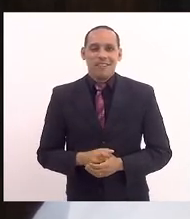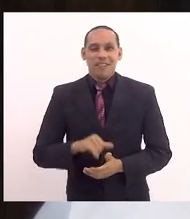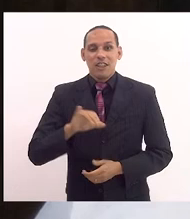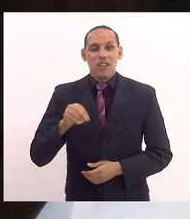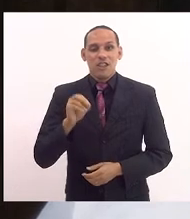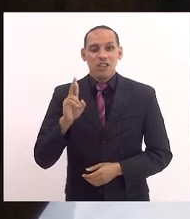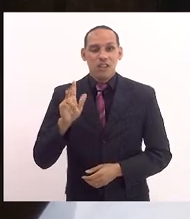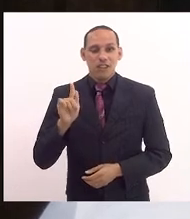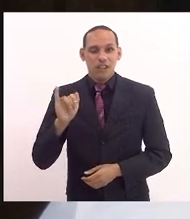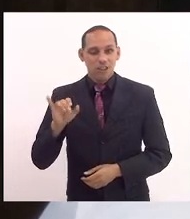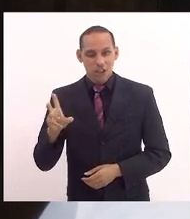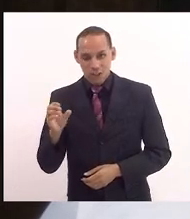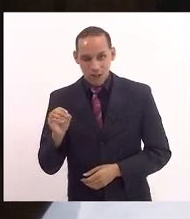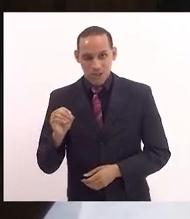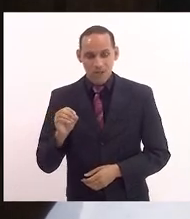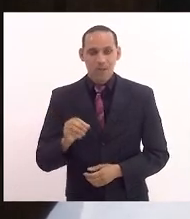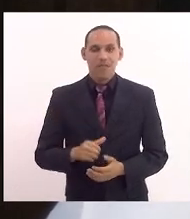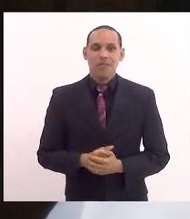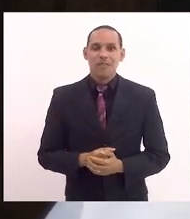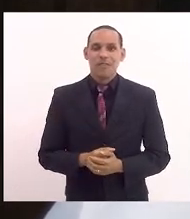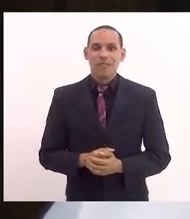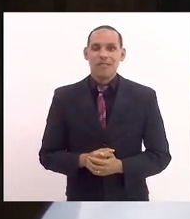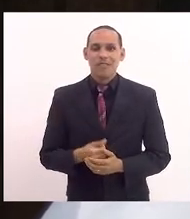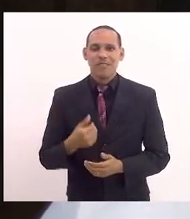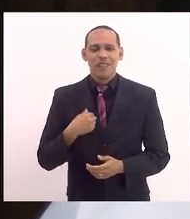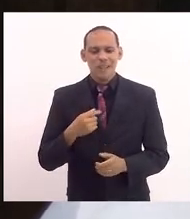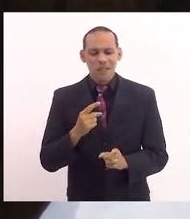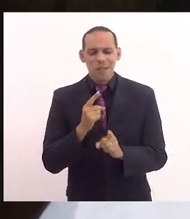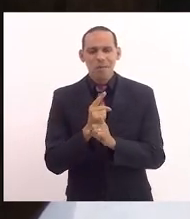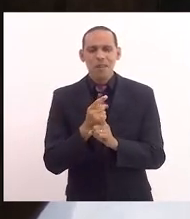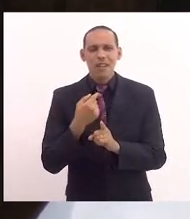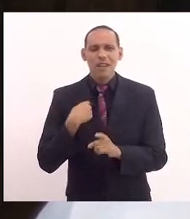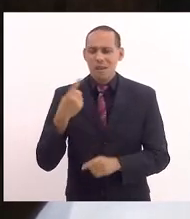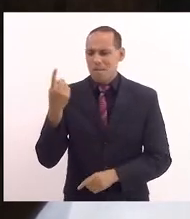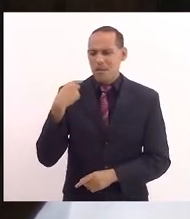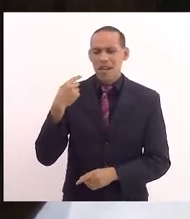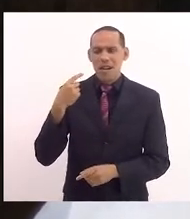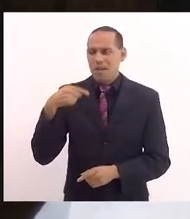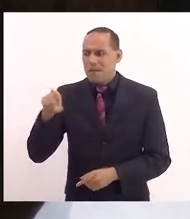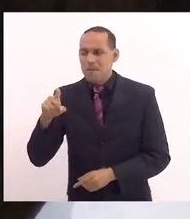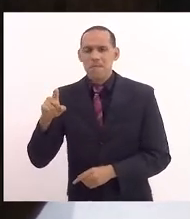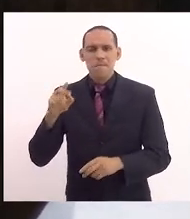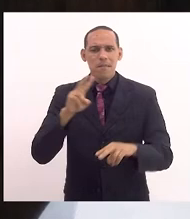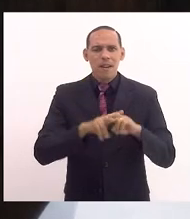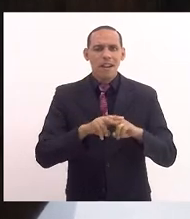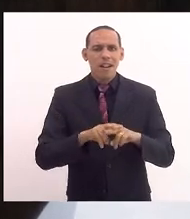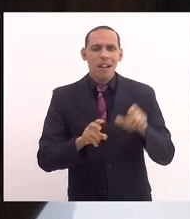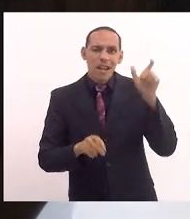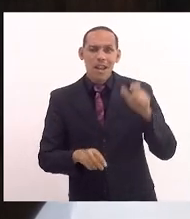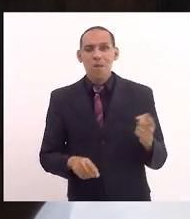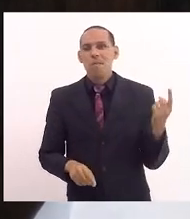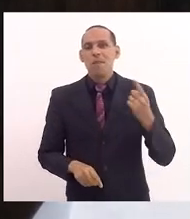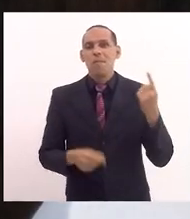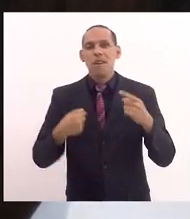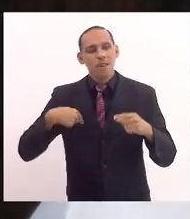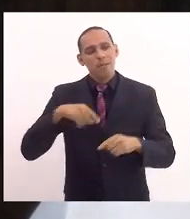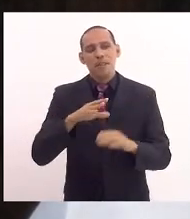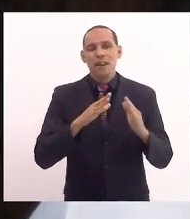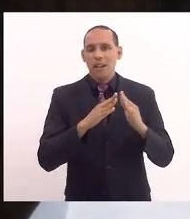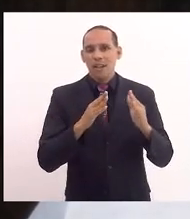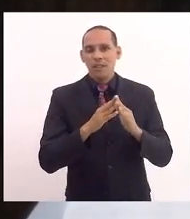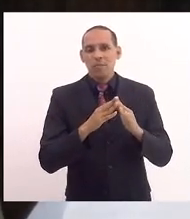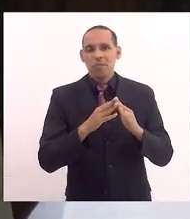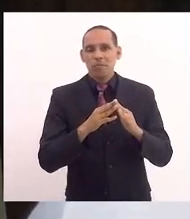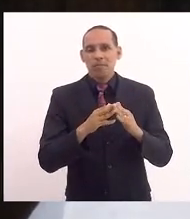Jorginho Dimitrescu, assim que eu descobri que eu estava com mandado de prisão, foi a primeira pessoa que eu pensei, foi para casa dele,